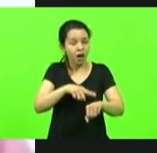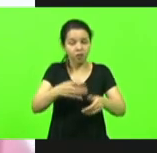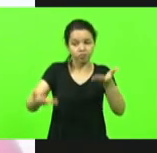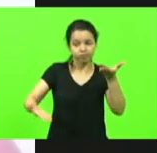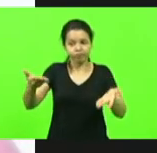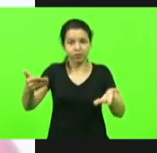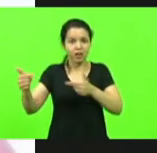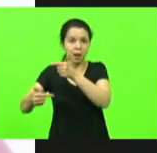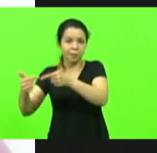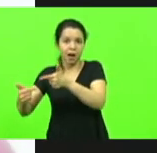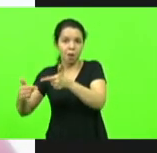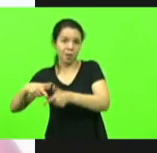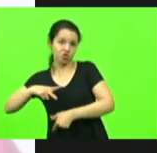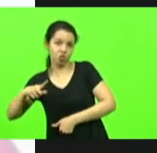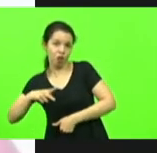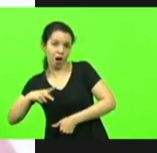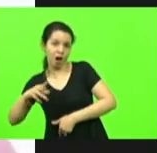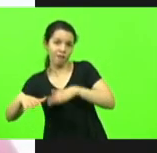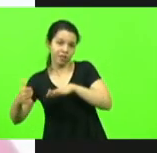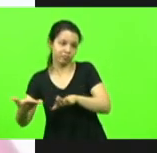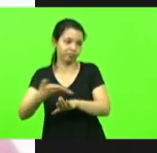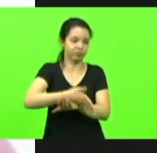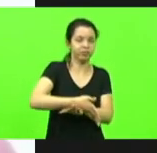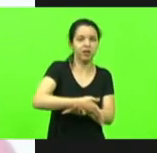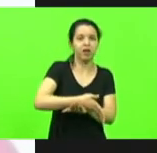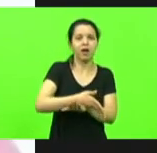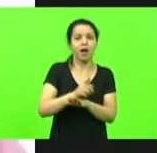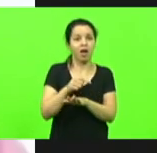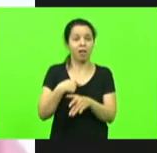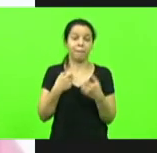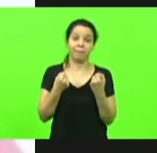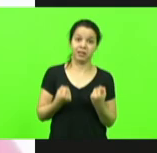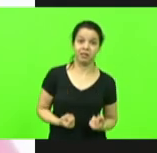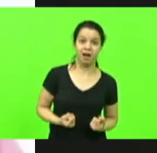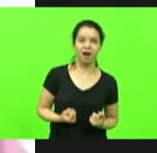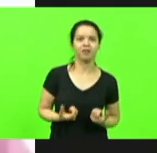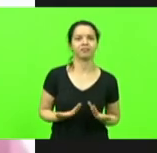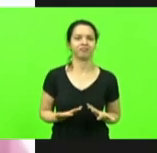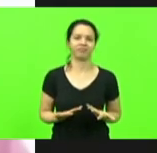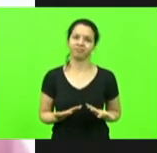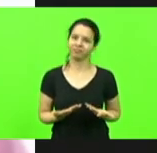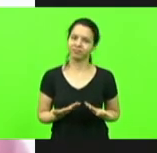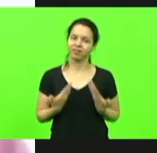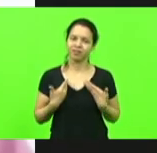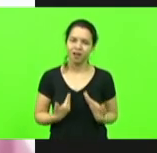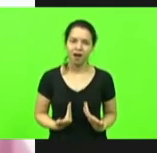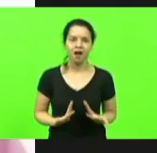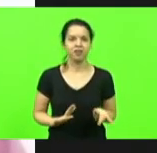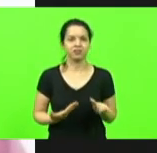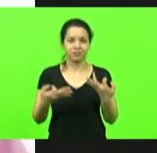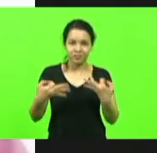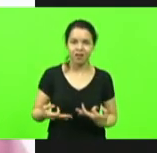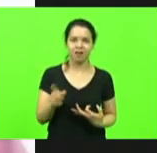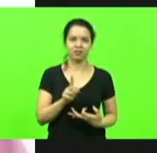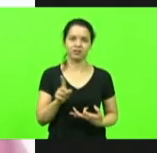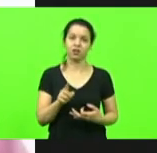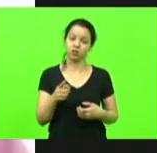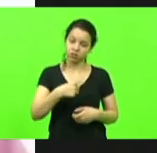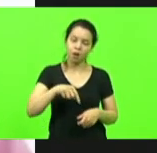né? Então, ele chega muitas vezes sobrecarregado, o que não é justo, que o certo seria a gente poder estar dando um